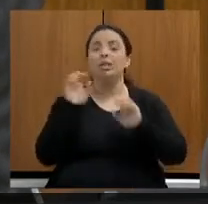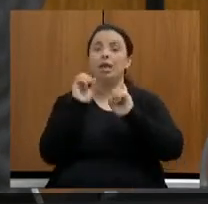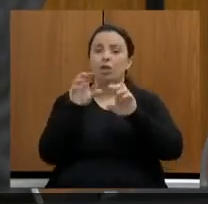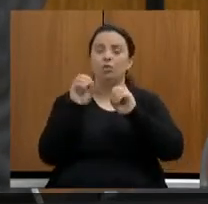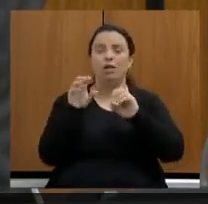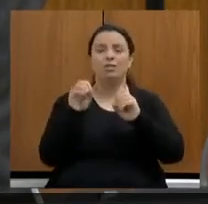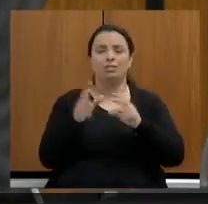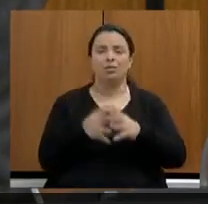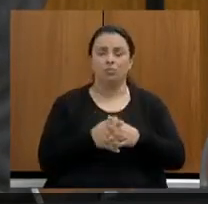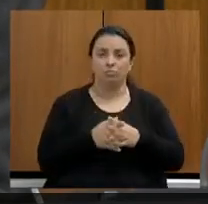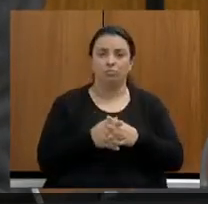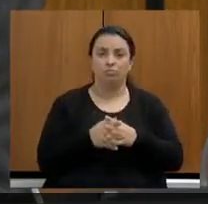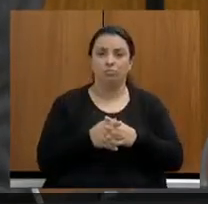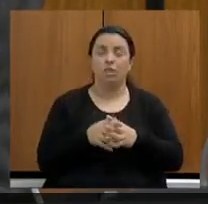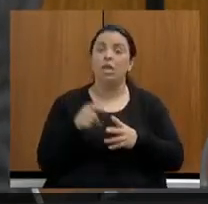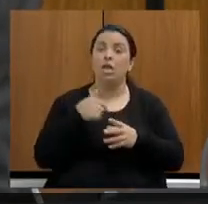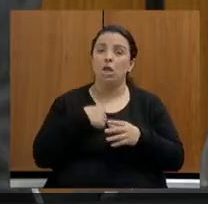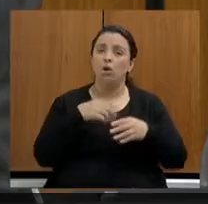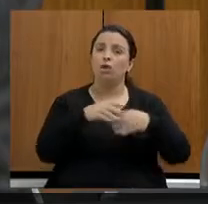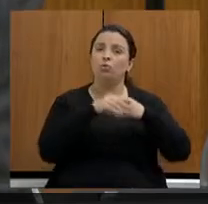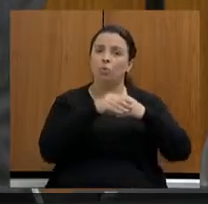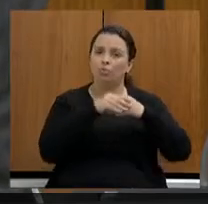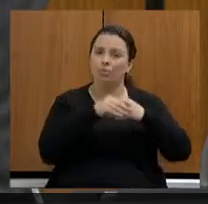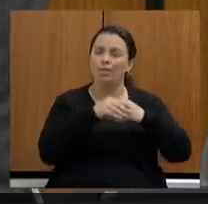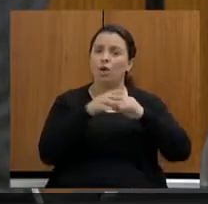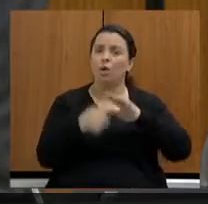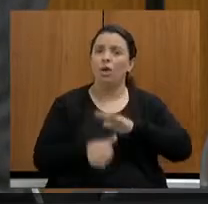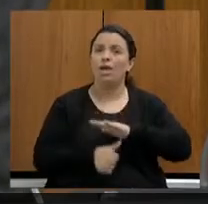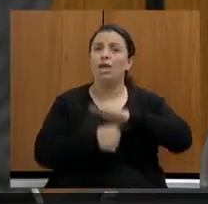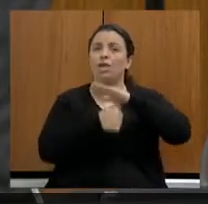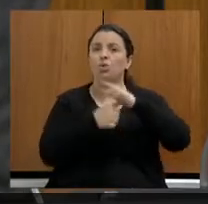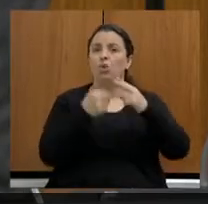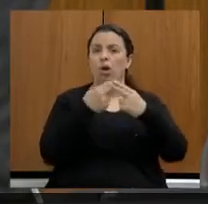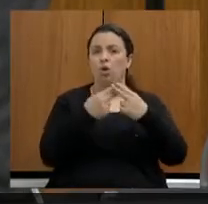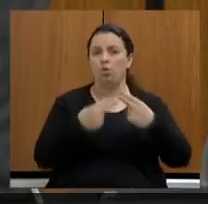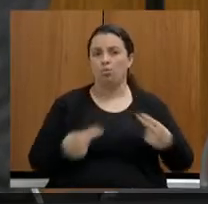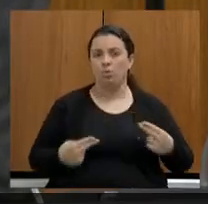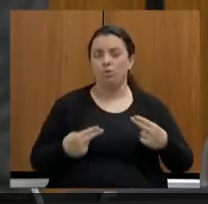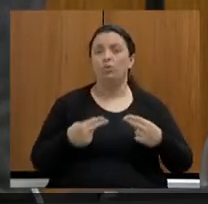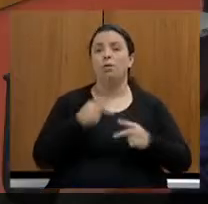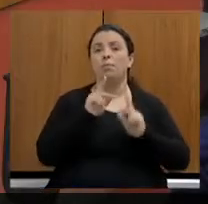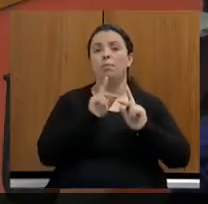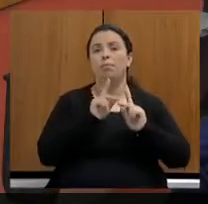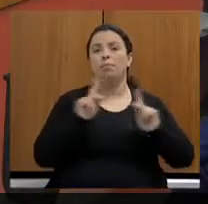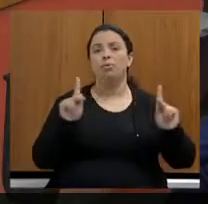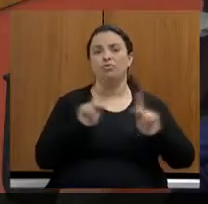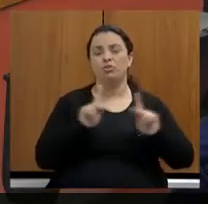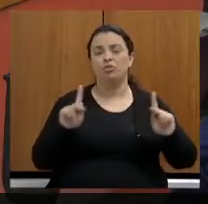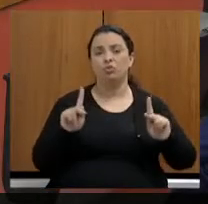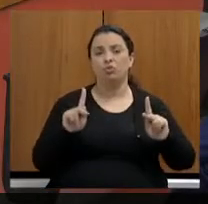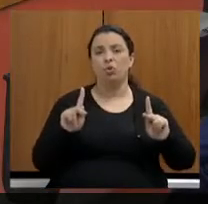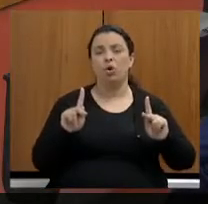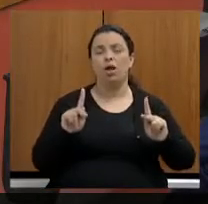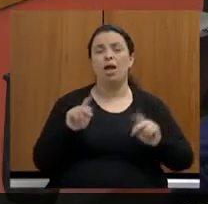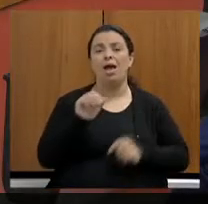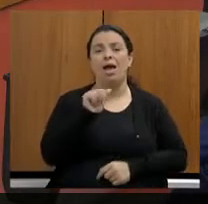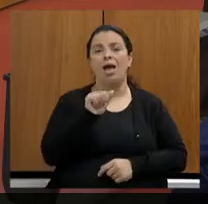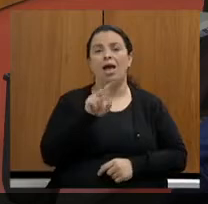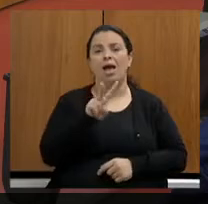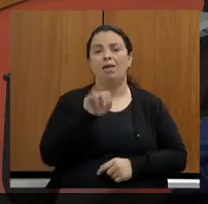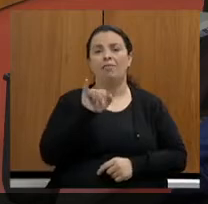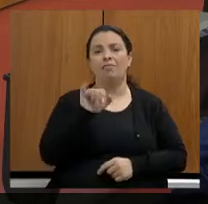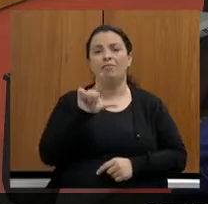quero cumprimentar a professora Júlia o reitor da unimontes o professor ao Wilmar o padre é o Vilmar um